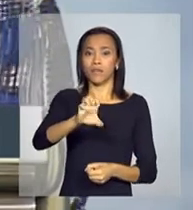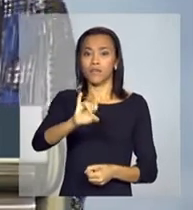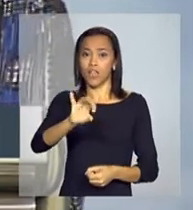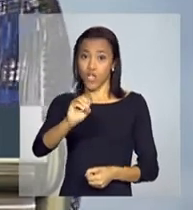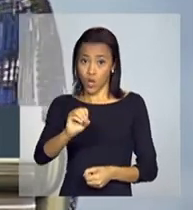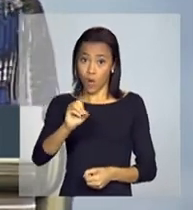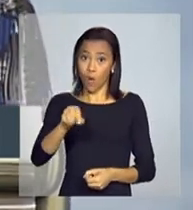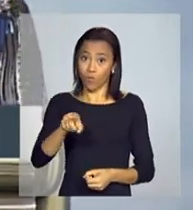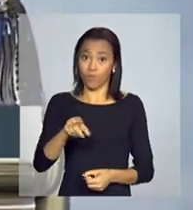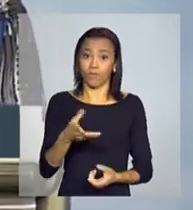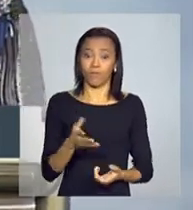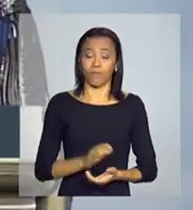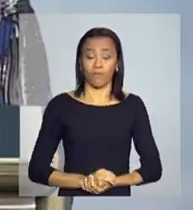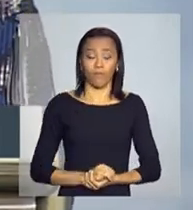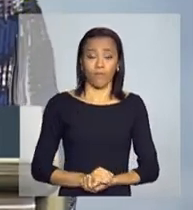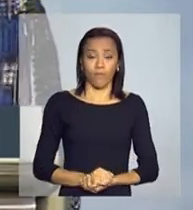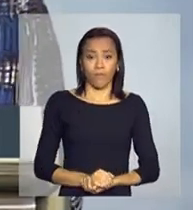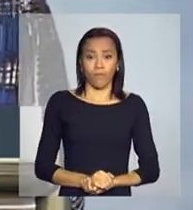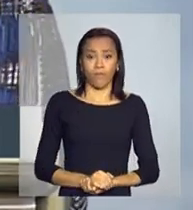da PRF.